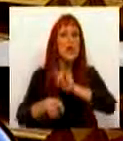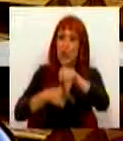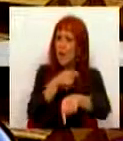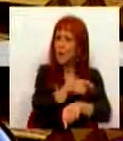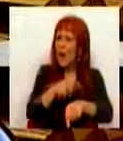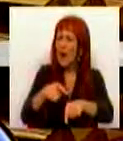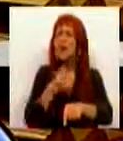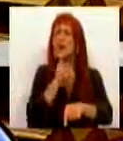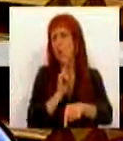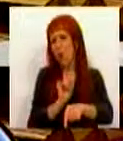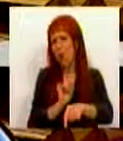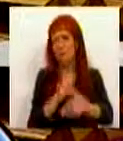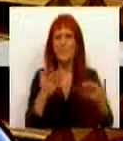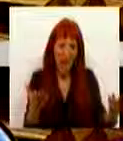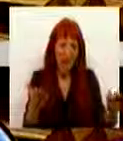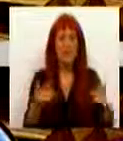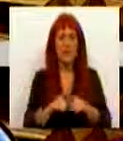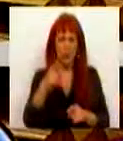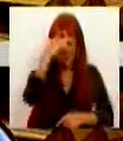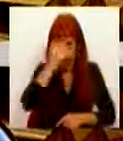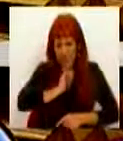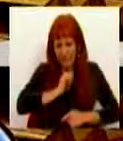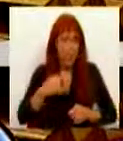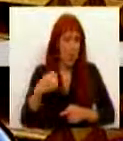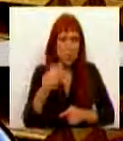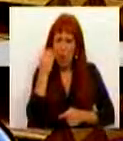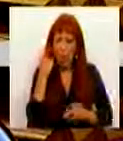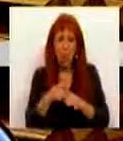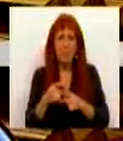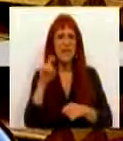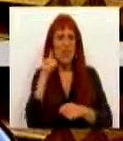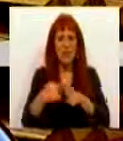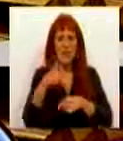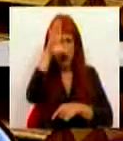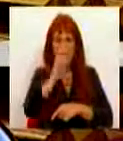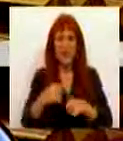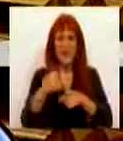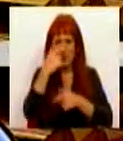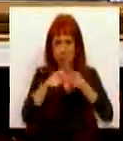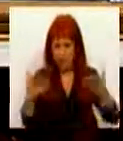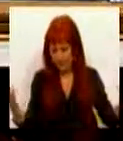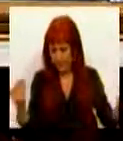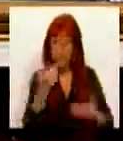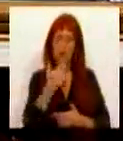sim tomar uma decisão. Esta é, na nossa opinião, a única maneira de defender os interesses do Estado e os interesses dos contribuintes. Muito obrigado.